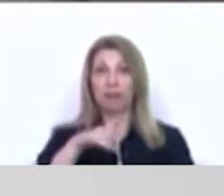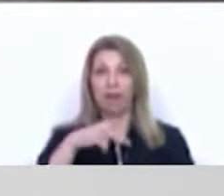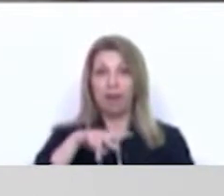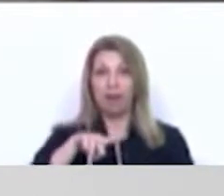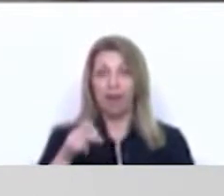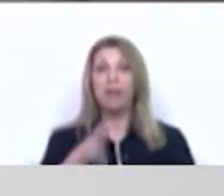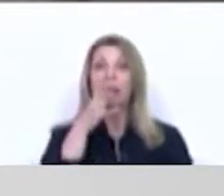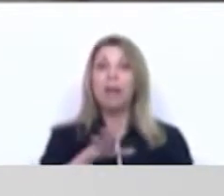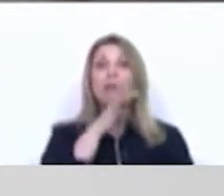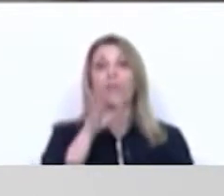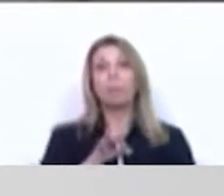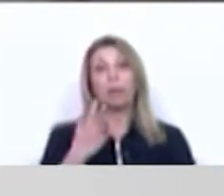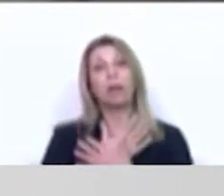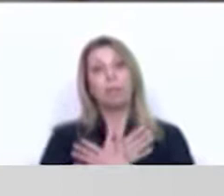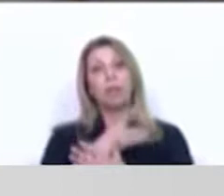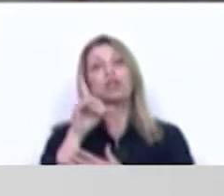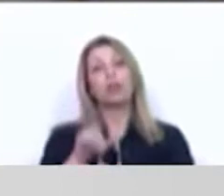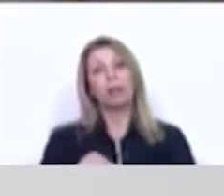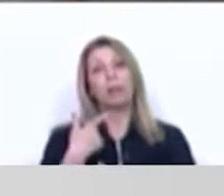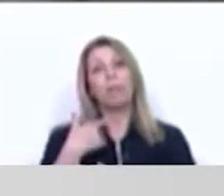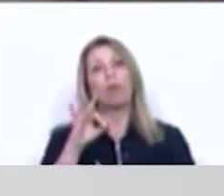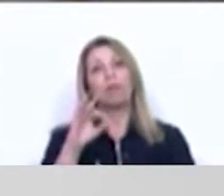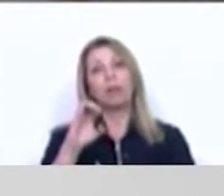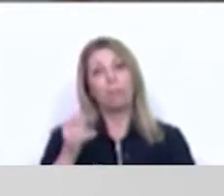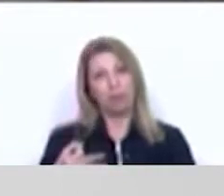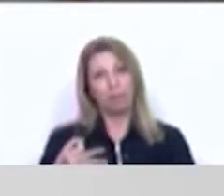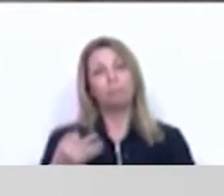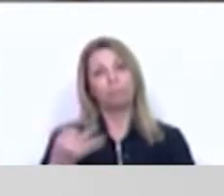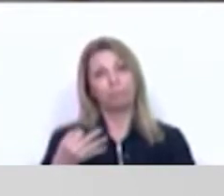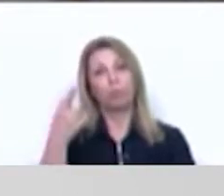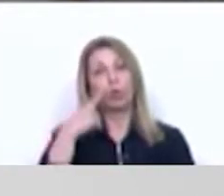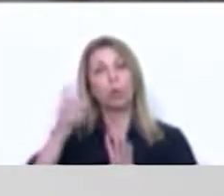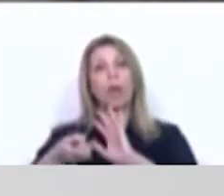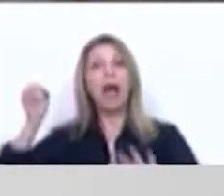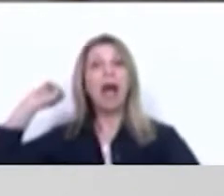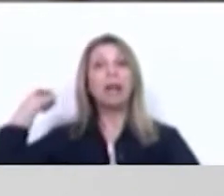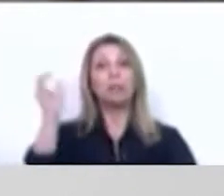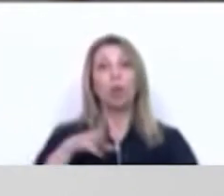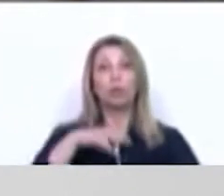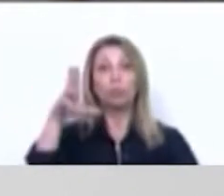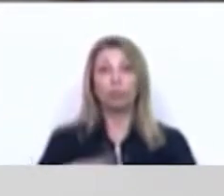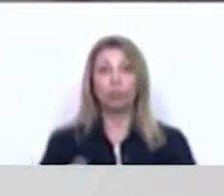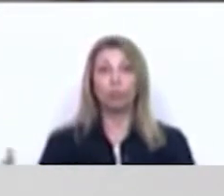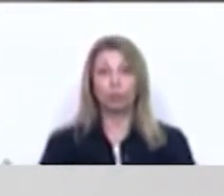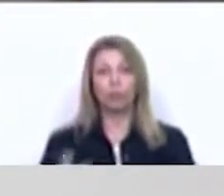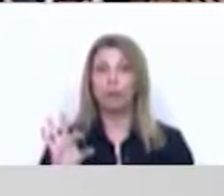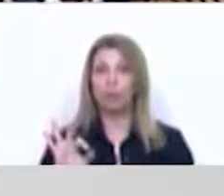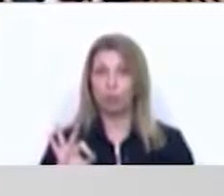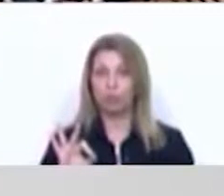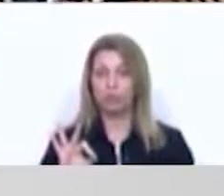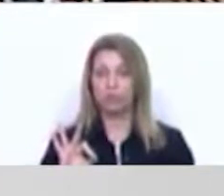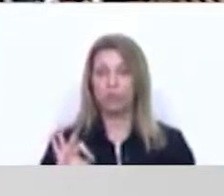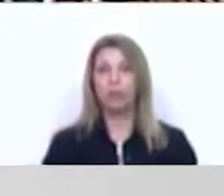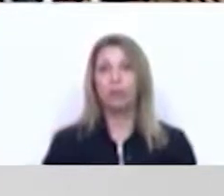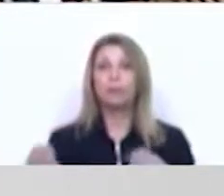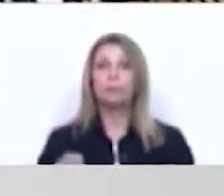amigos, bem como ao Futebol Clube do Porto e à Federação de Handebol de Portugal, as mais sentidas condolências. Os deputados